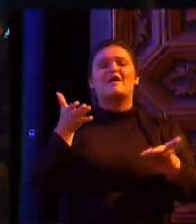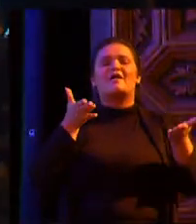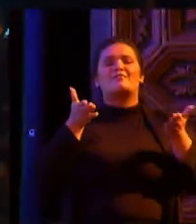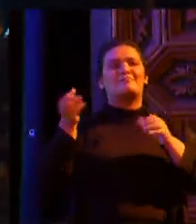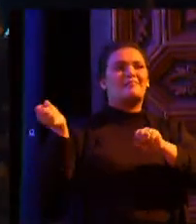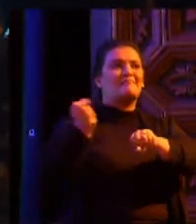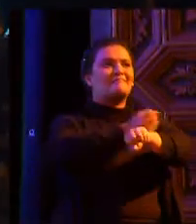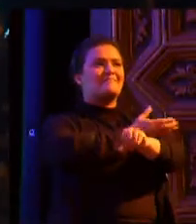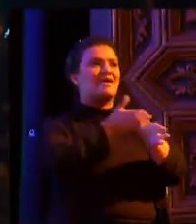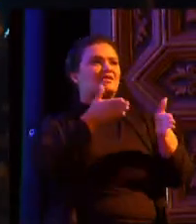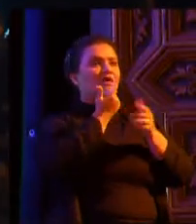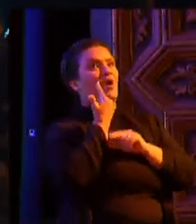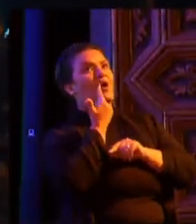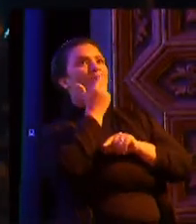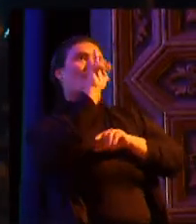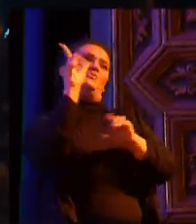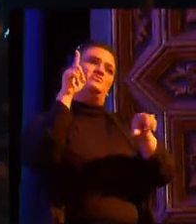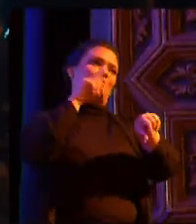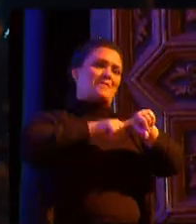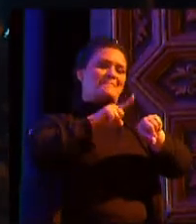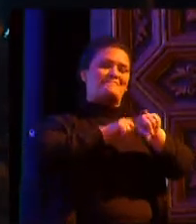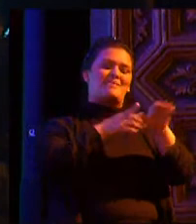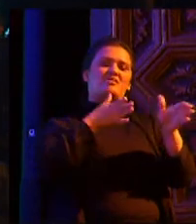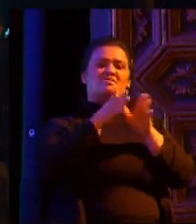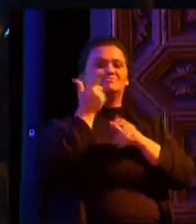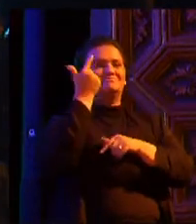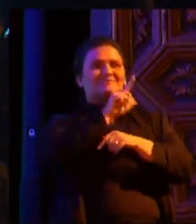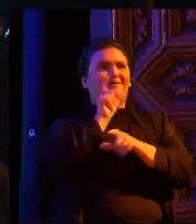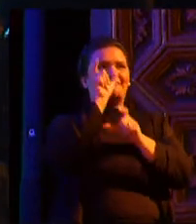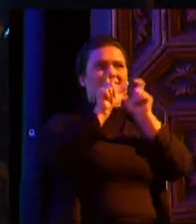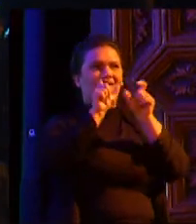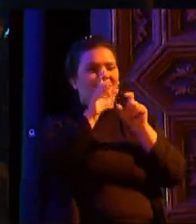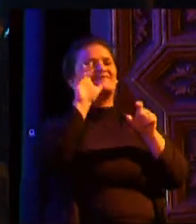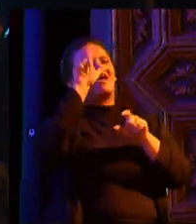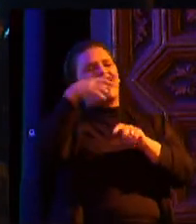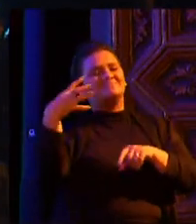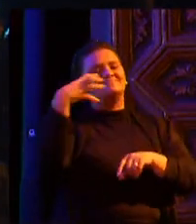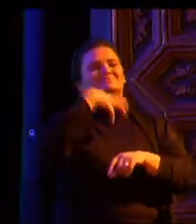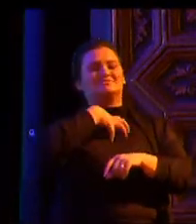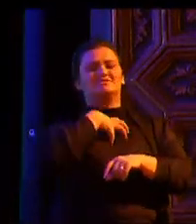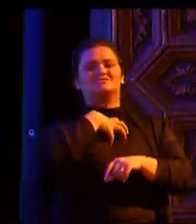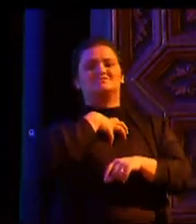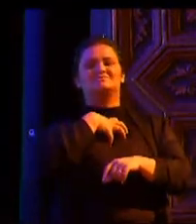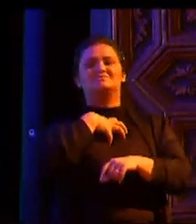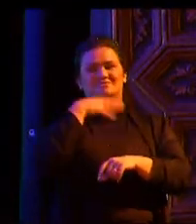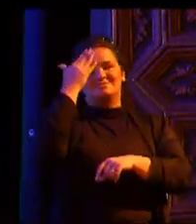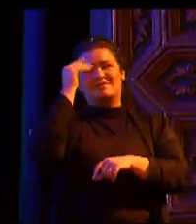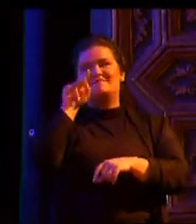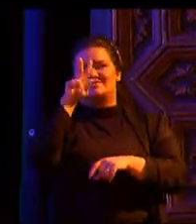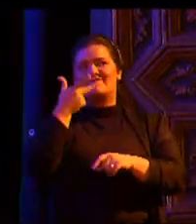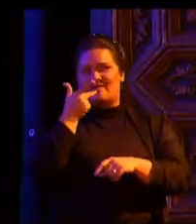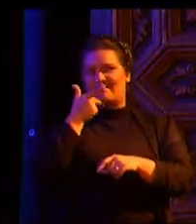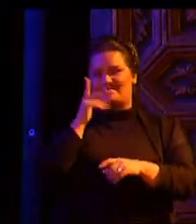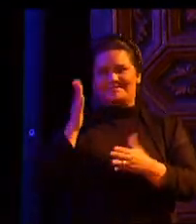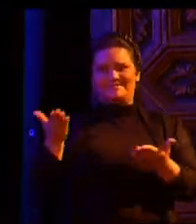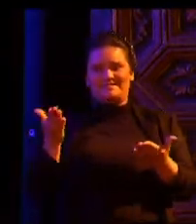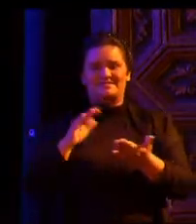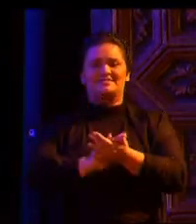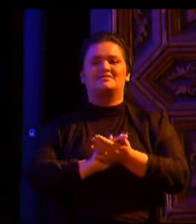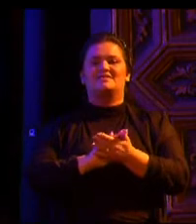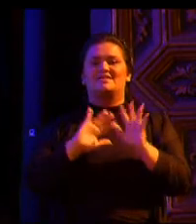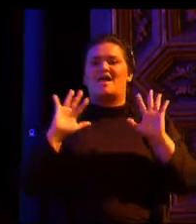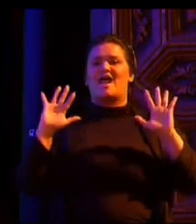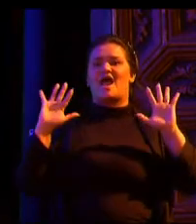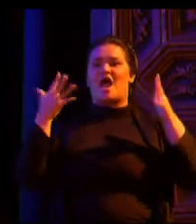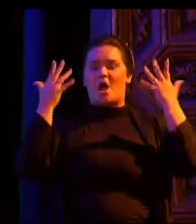Emocionante. Outro momento emocionante. É sem palavras. É para sentir. Sabe do que eu estou falando, né? Sim, sim. É uma homenagem mais